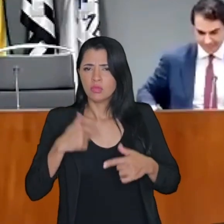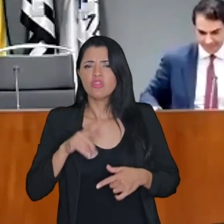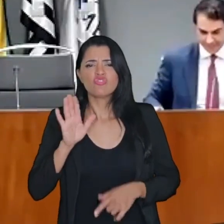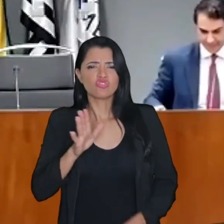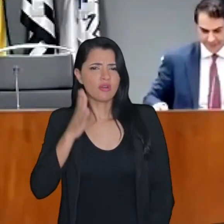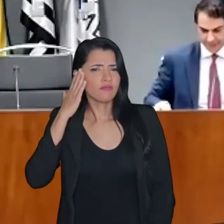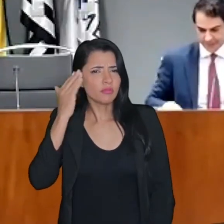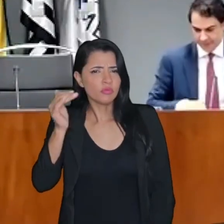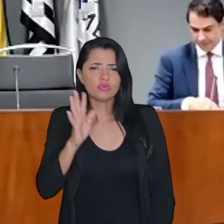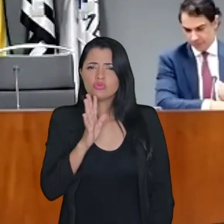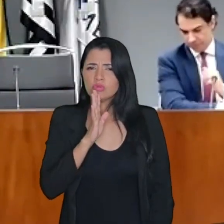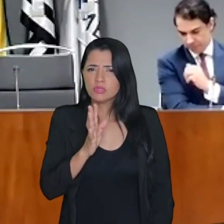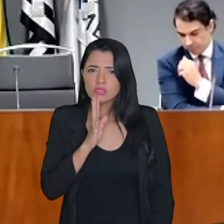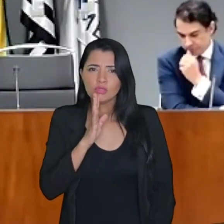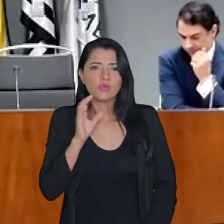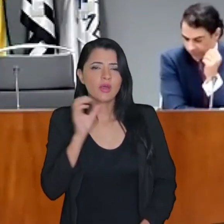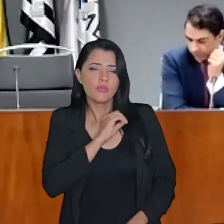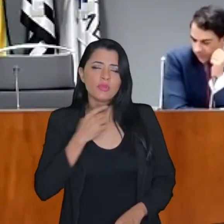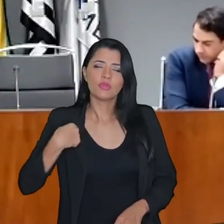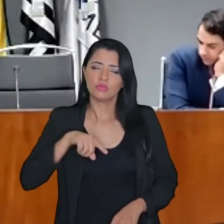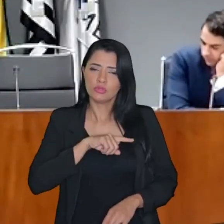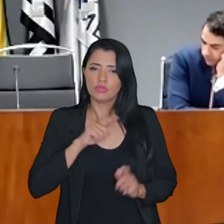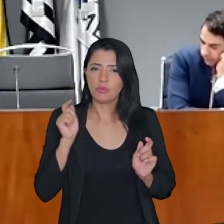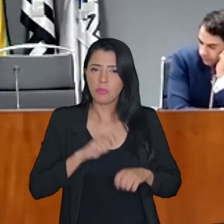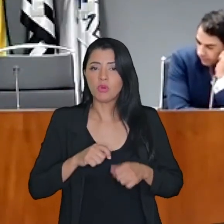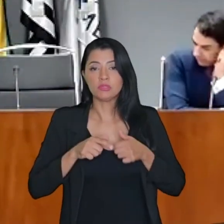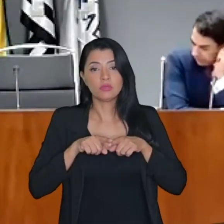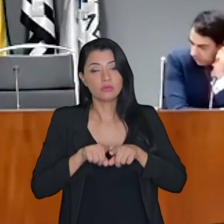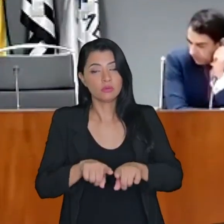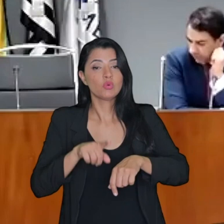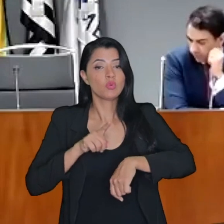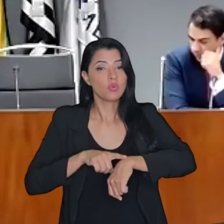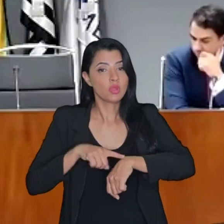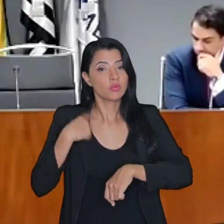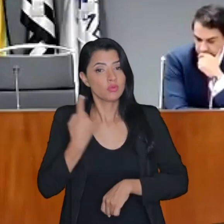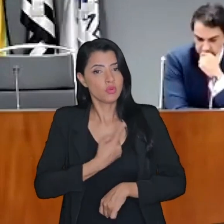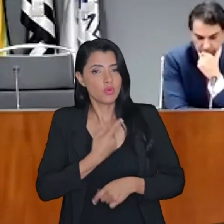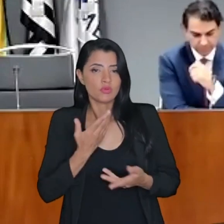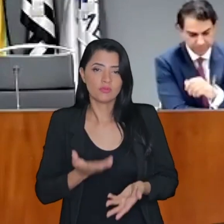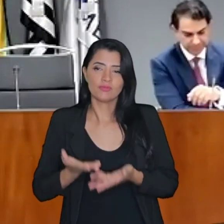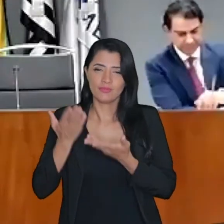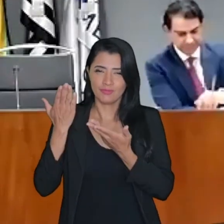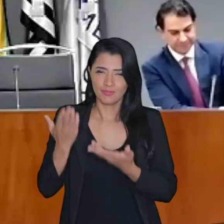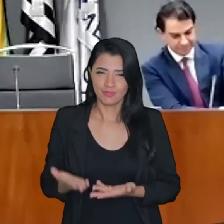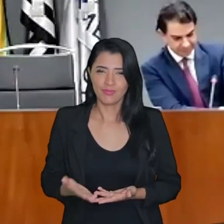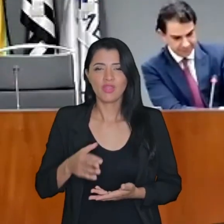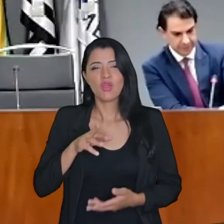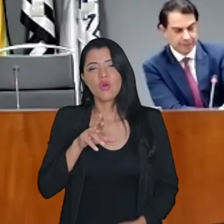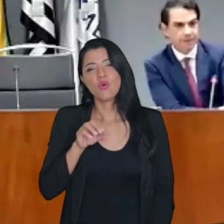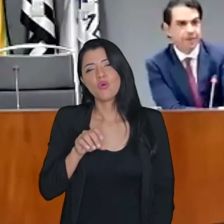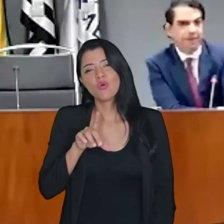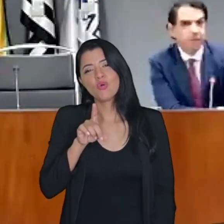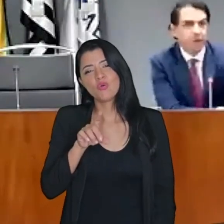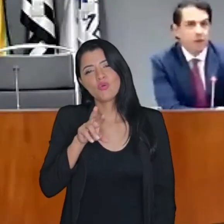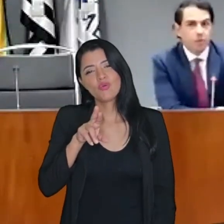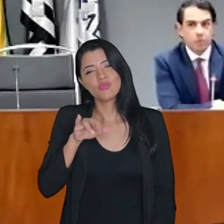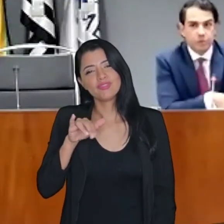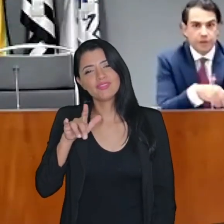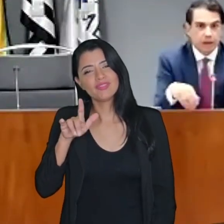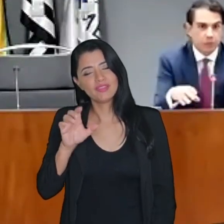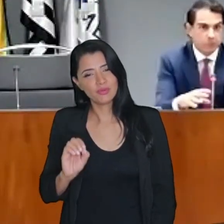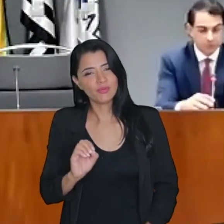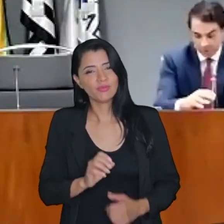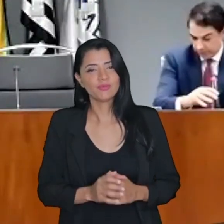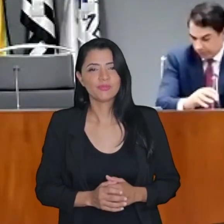todos. Sem mais delongas, então, para que a gente possa cumprir o nosso horário, eu passo a palavra de imediato ao Dr. Rodrigo de Grandes.